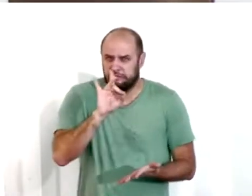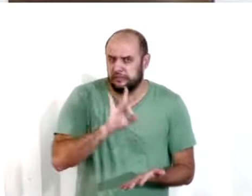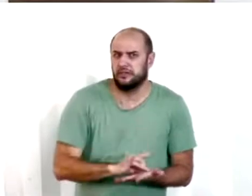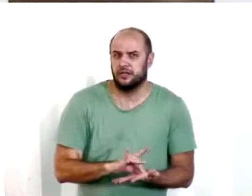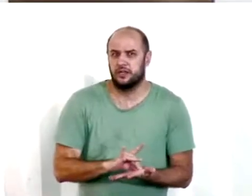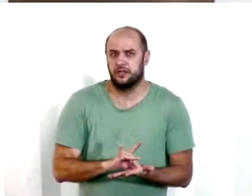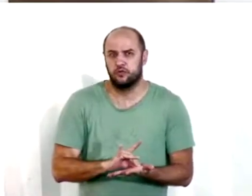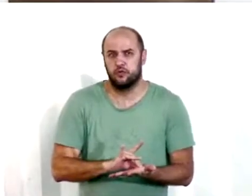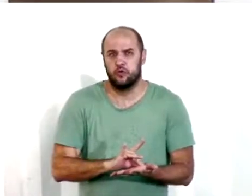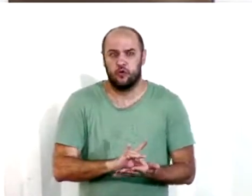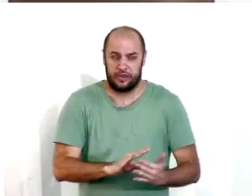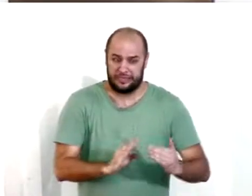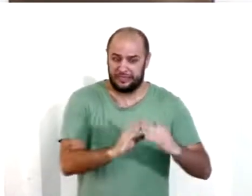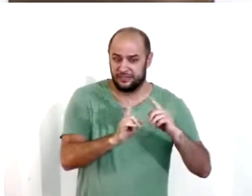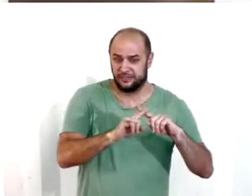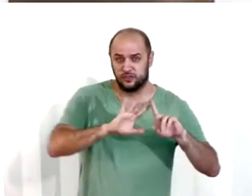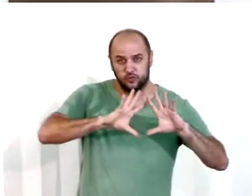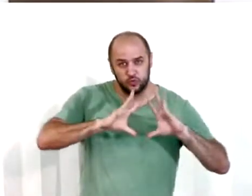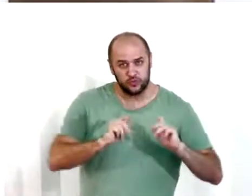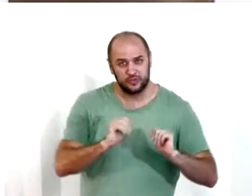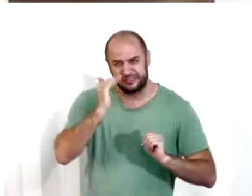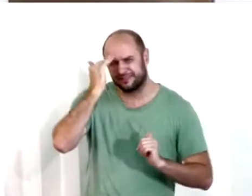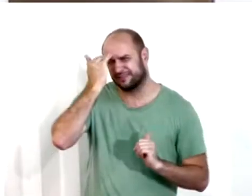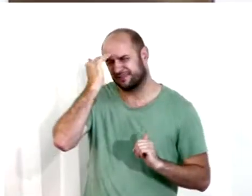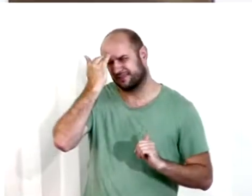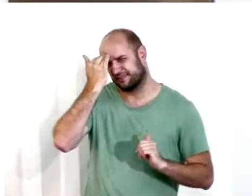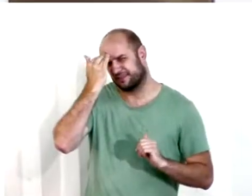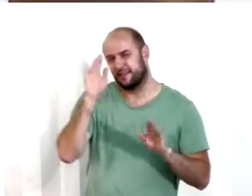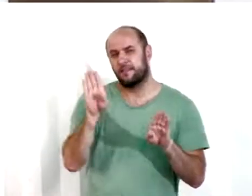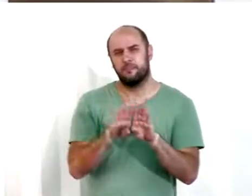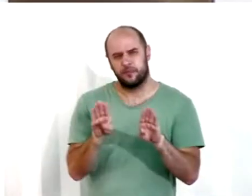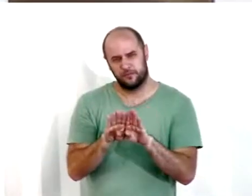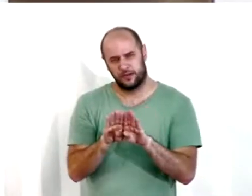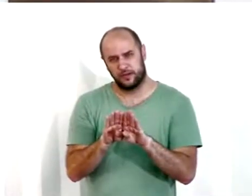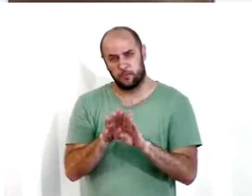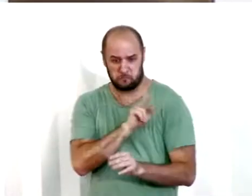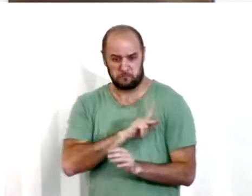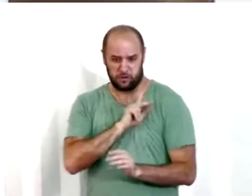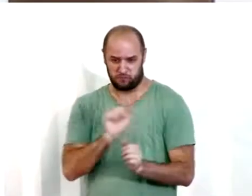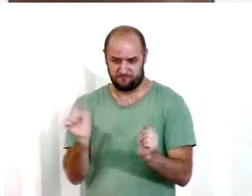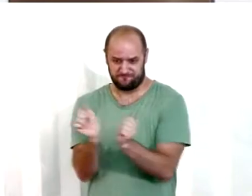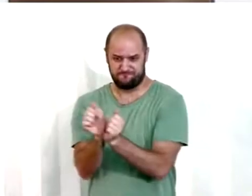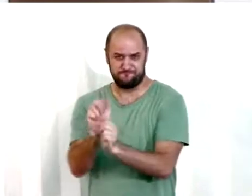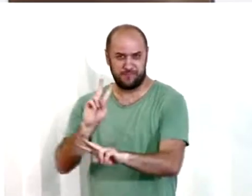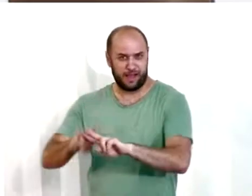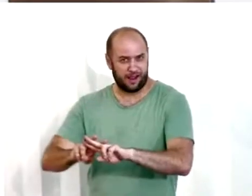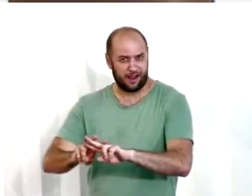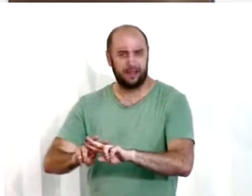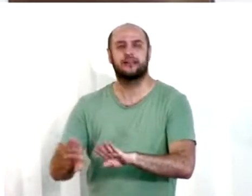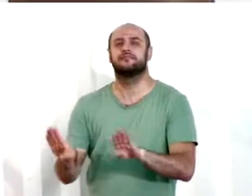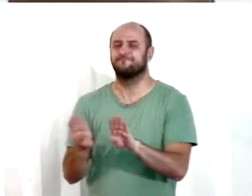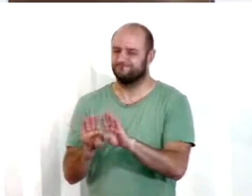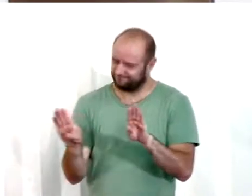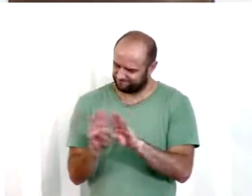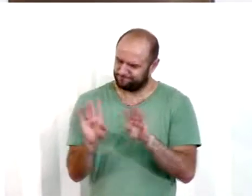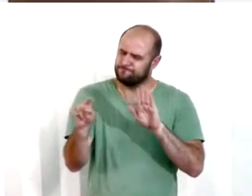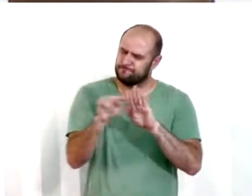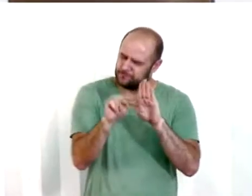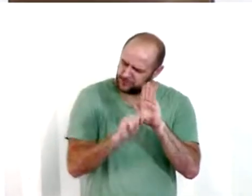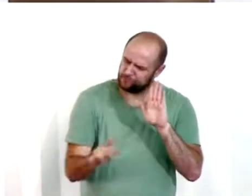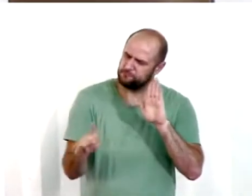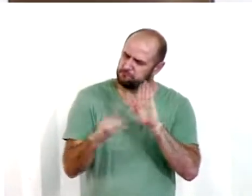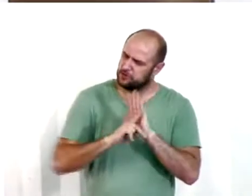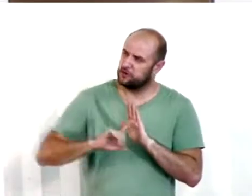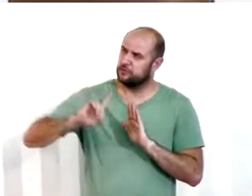eles possam entender que até a prisão faz parte de tudo aquilo que o Deus Santo e Soberano criou